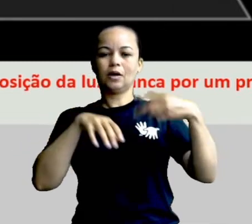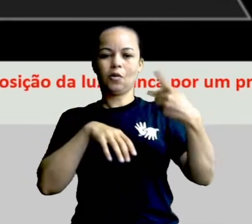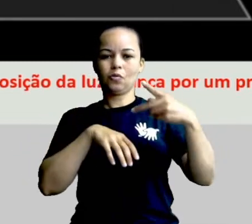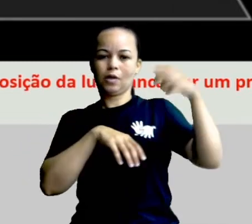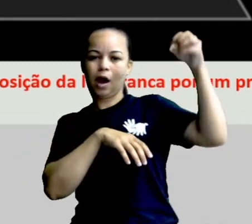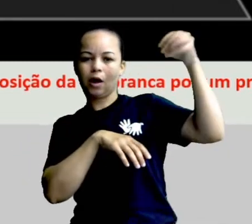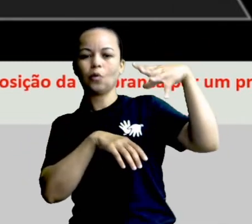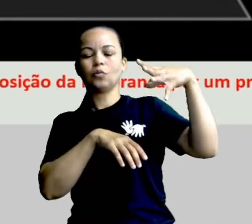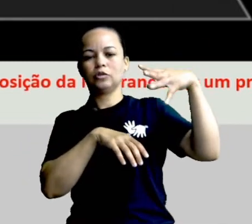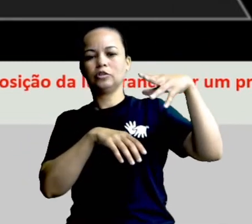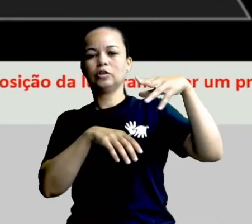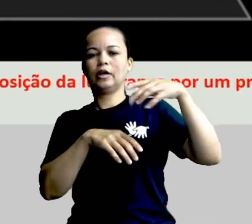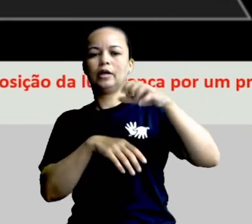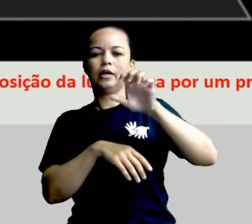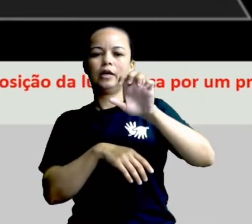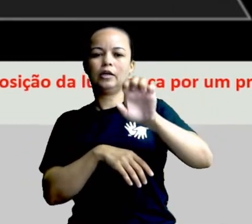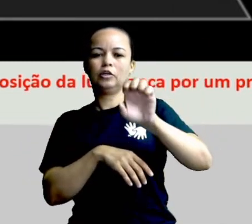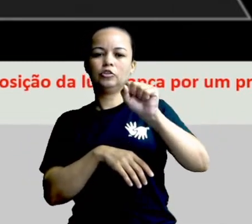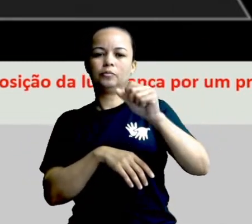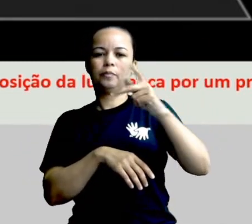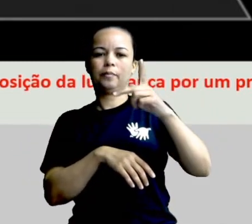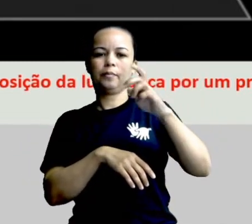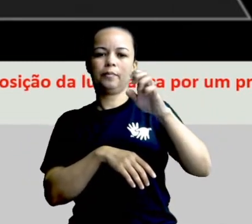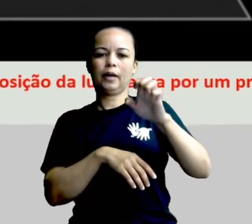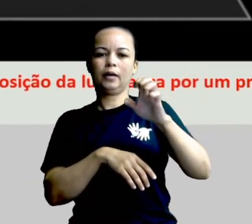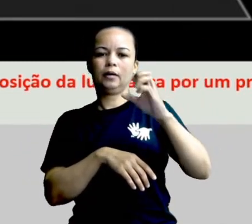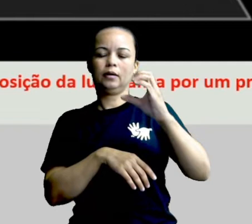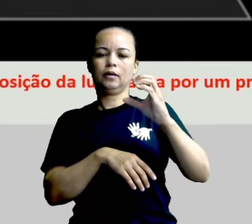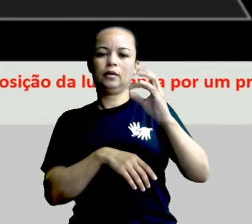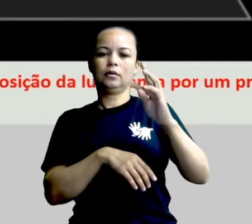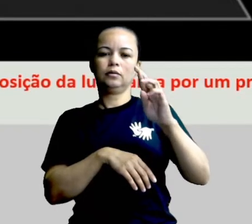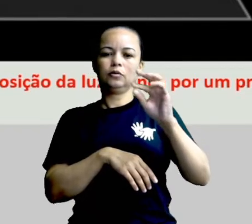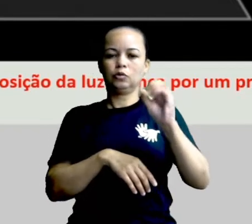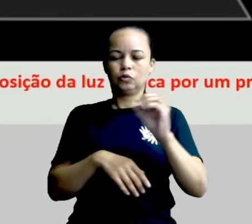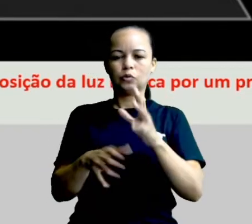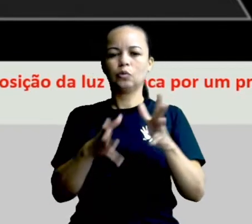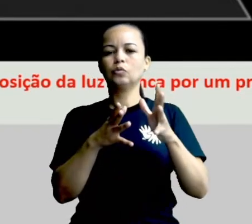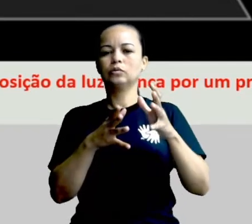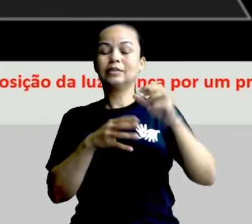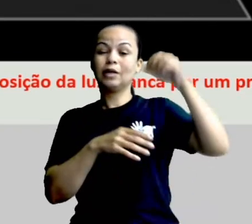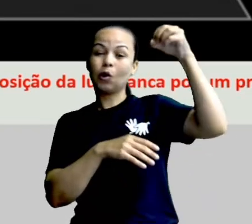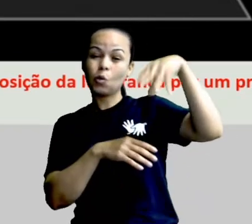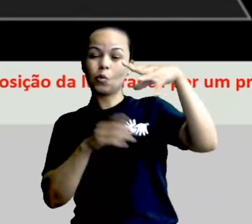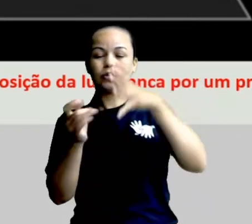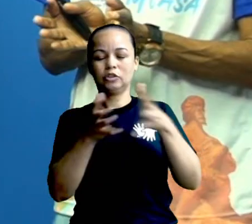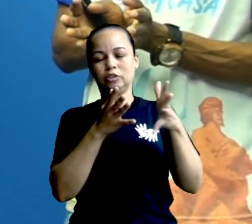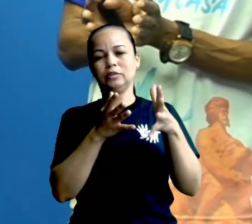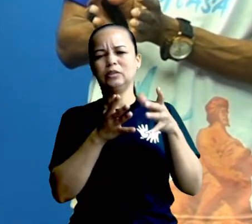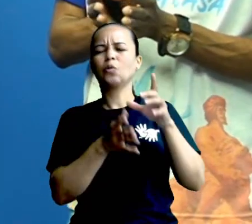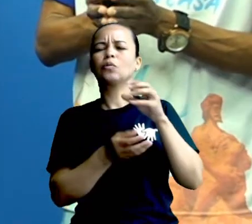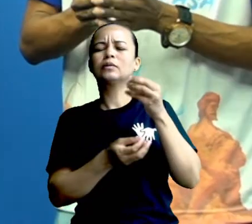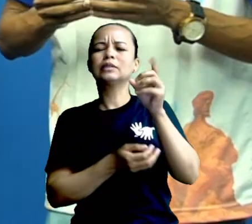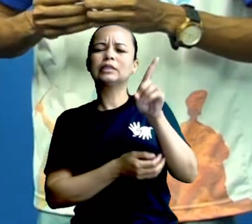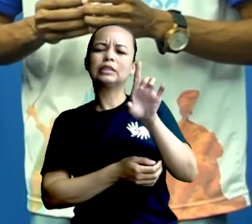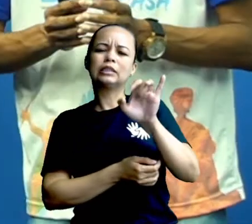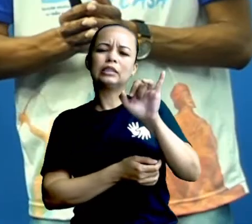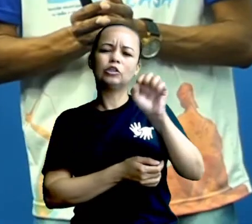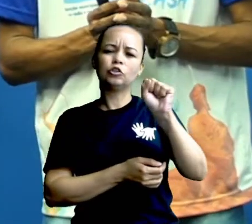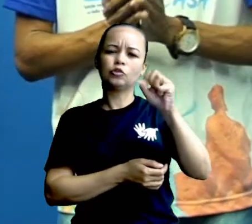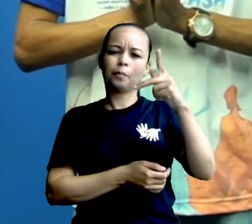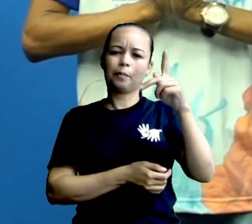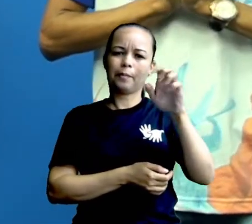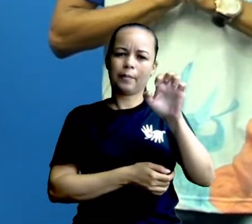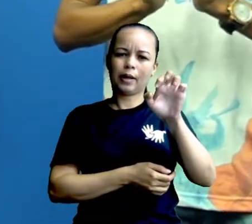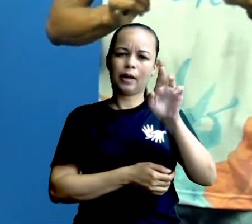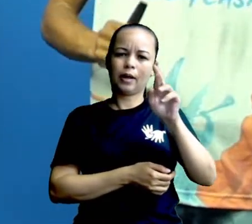dessa luz. A gente chama de espectro, né? Um espectro de luz. Então, chama isso aí de dispersão. Como assim, professor,